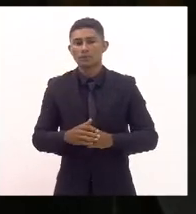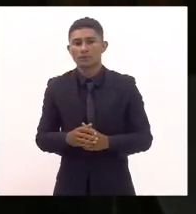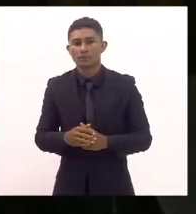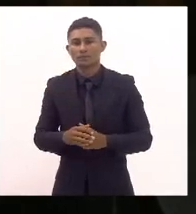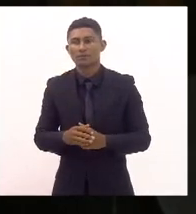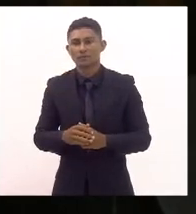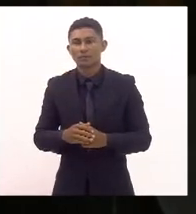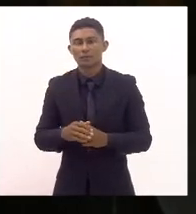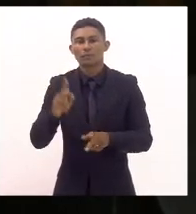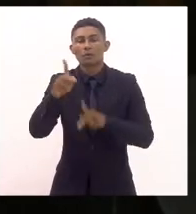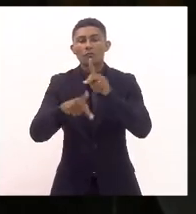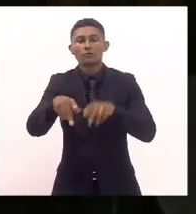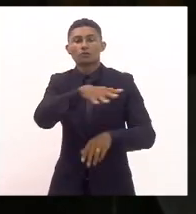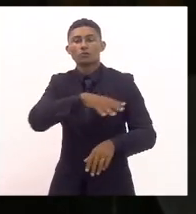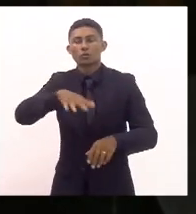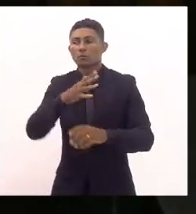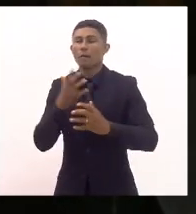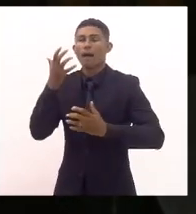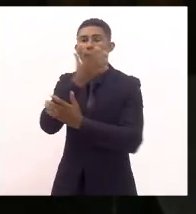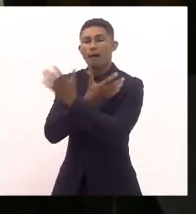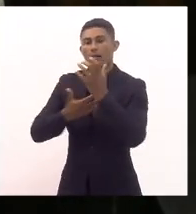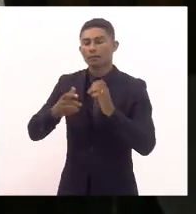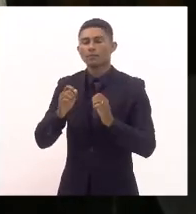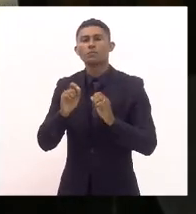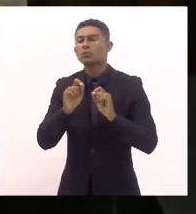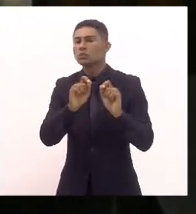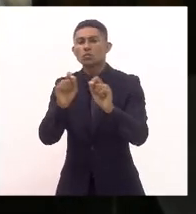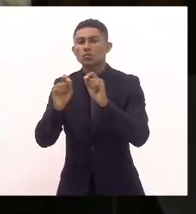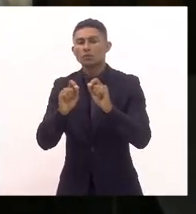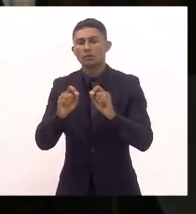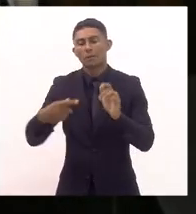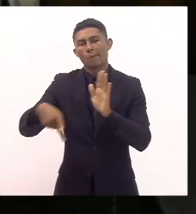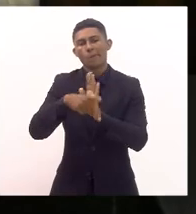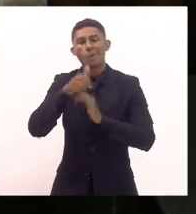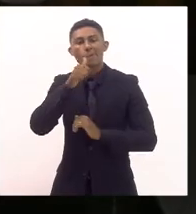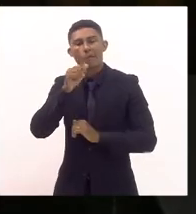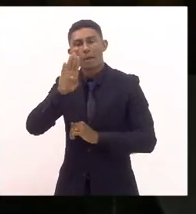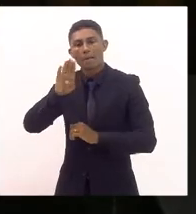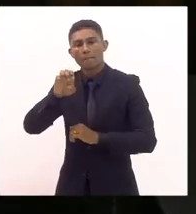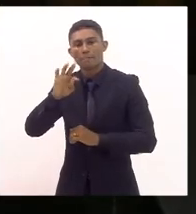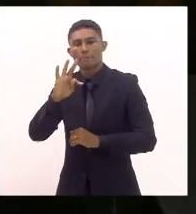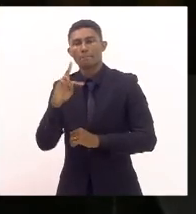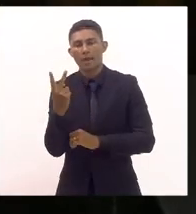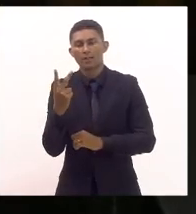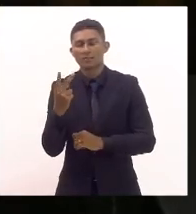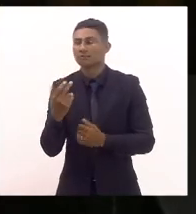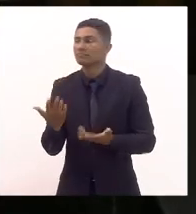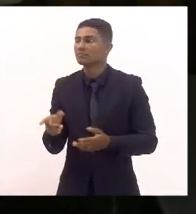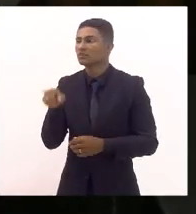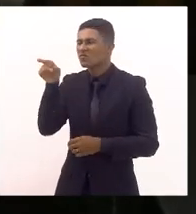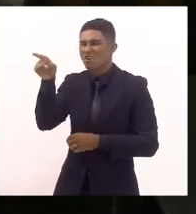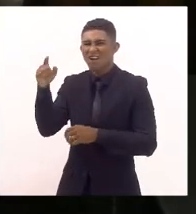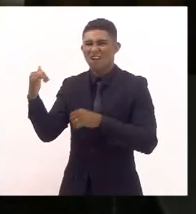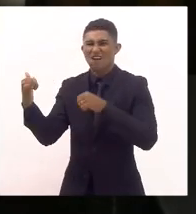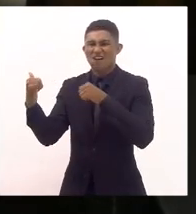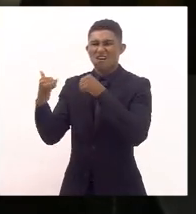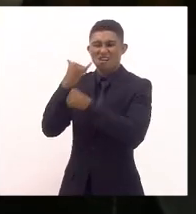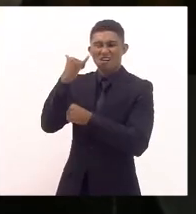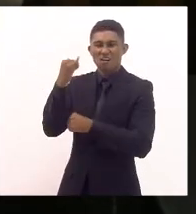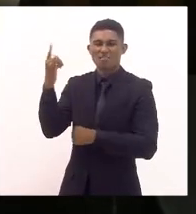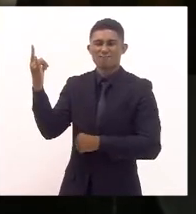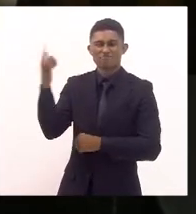para população cantar para o prefeito Vladimir aquela música da Beth Carvalho você pagou com traição